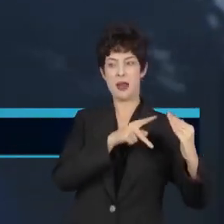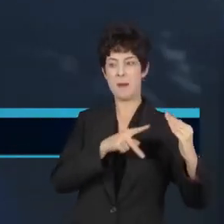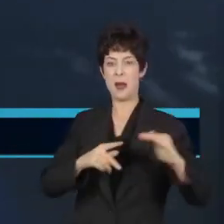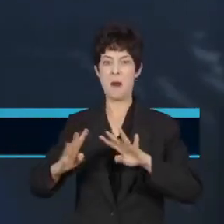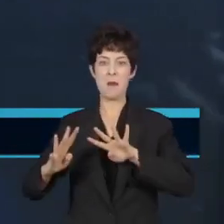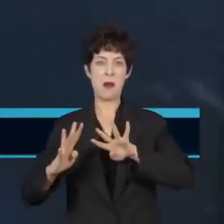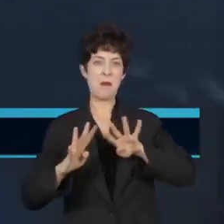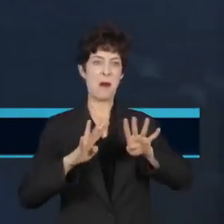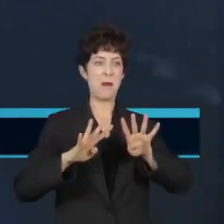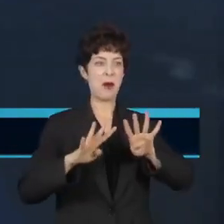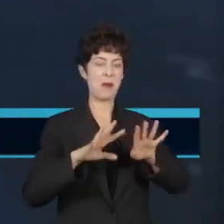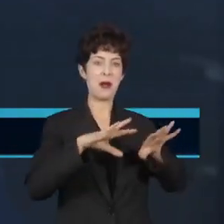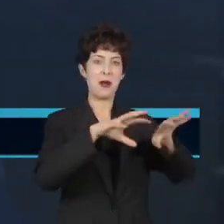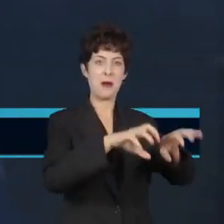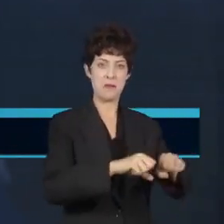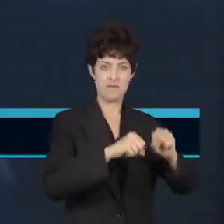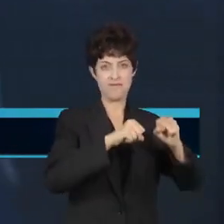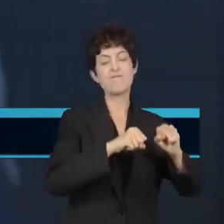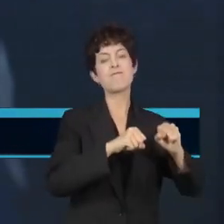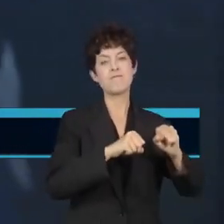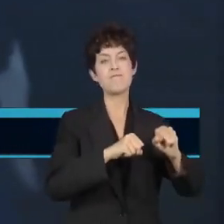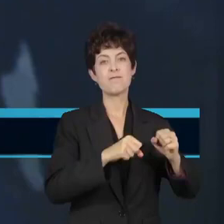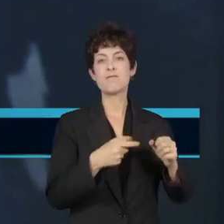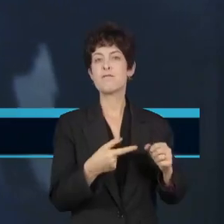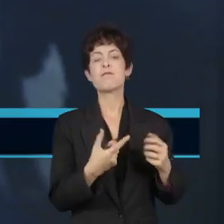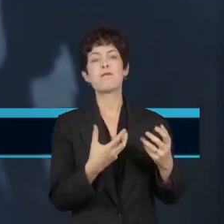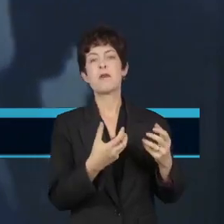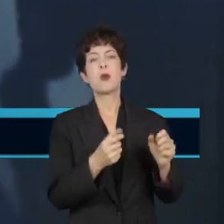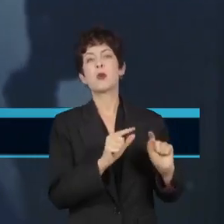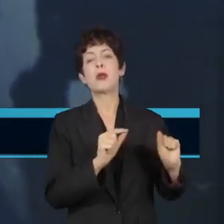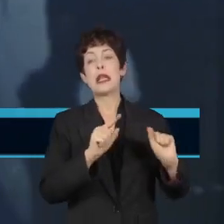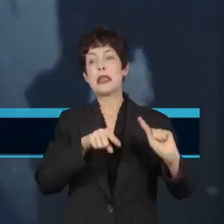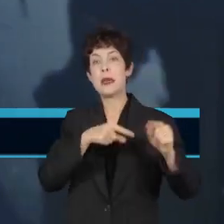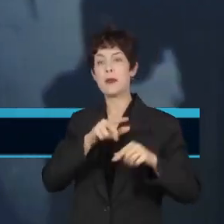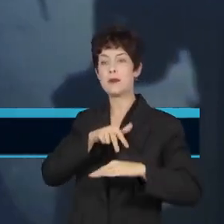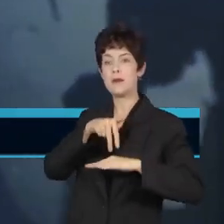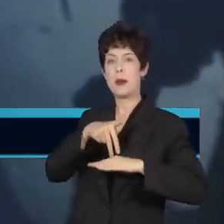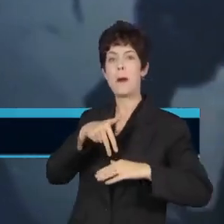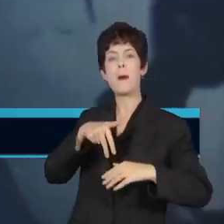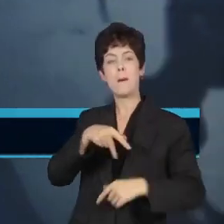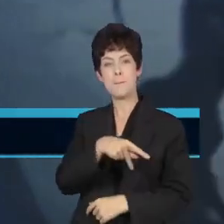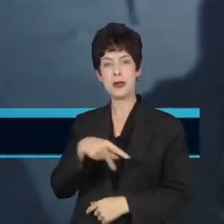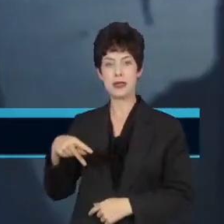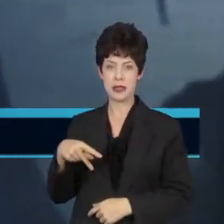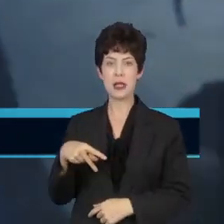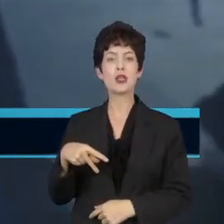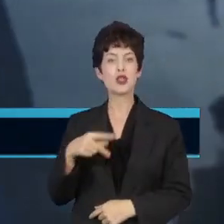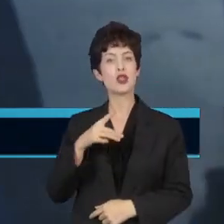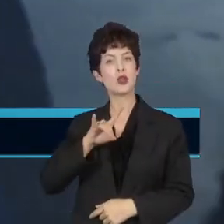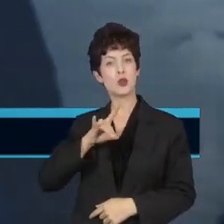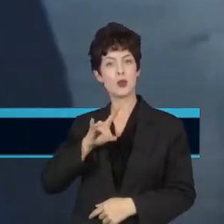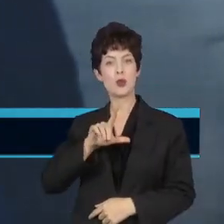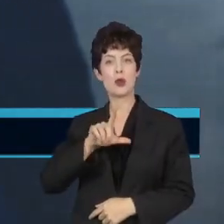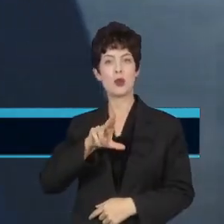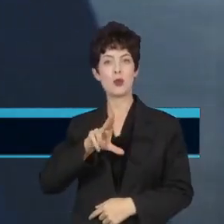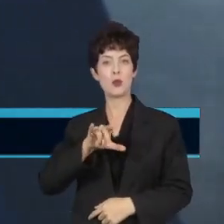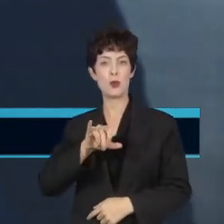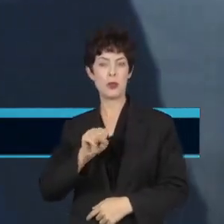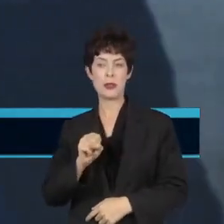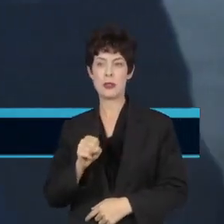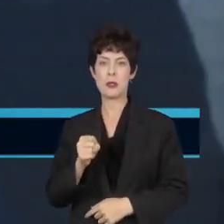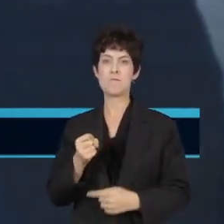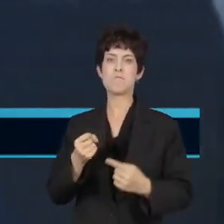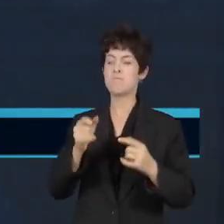invadir o Palácio Quemado, a sede do governo. Logo depois, num pronunciamento ao país, o presidente Luiz Arce repudiou